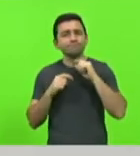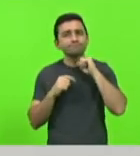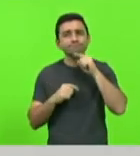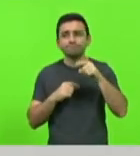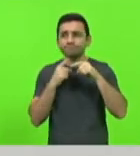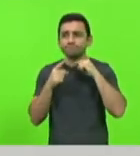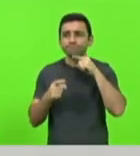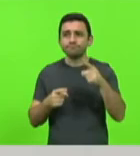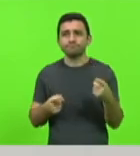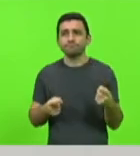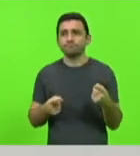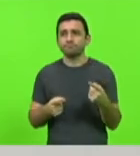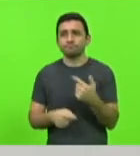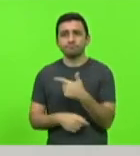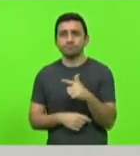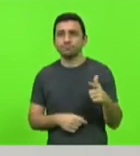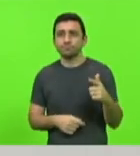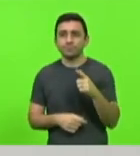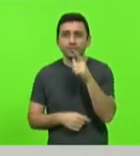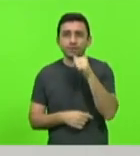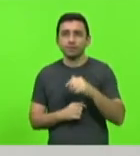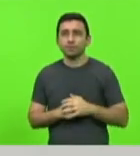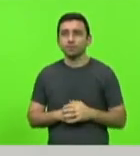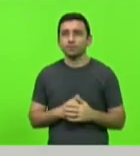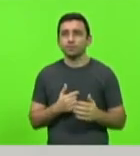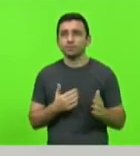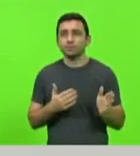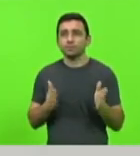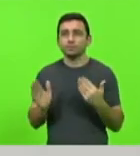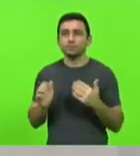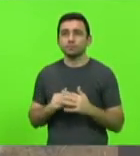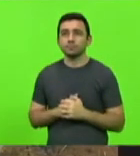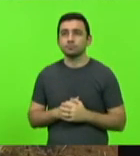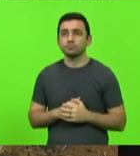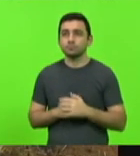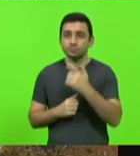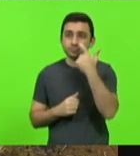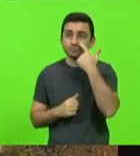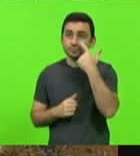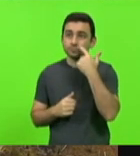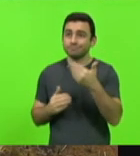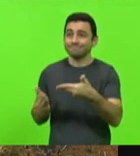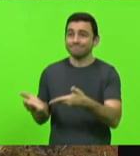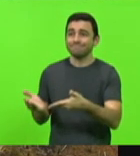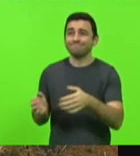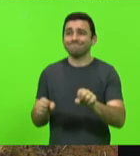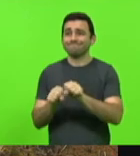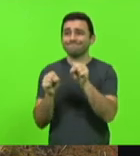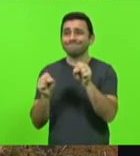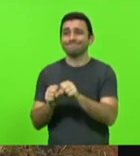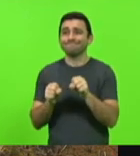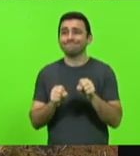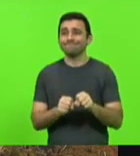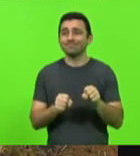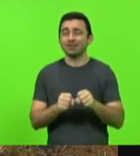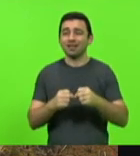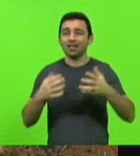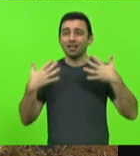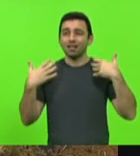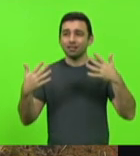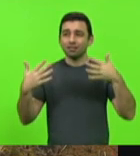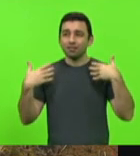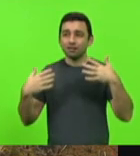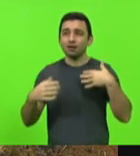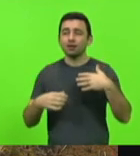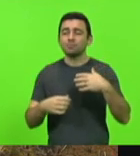água não tem. Não, né? Próximo. Olha aí, olha o estrago, gente, mudou a temperatura, matou um